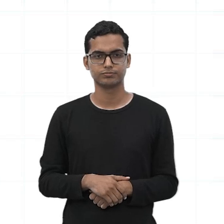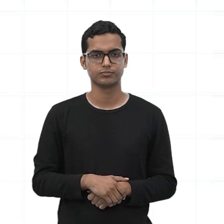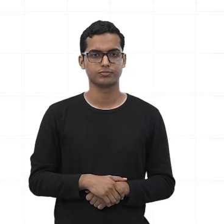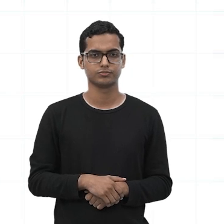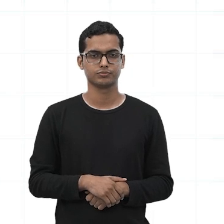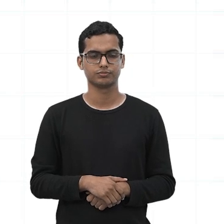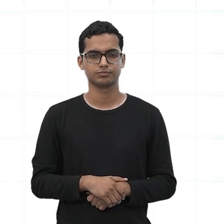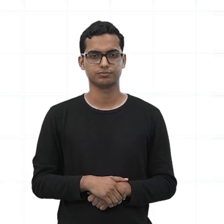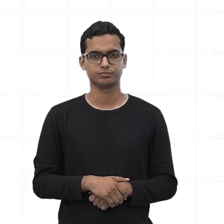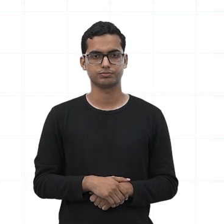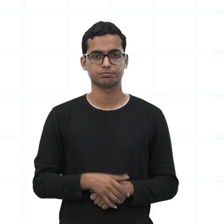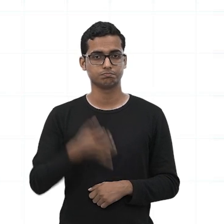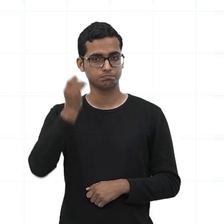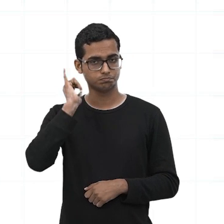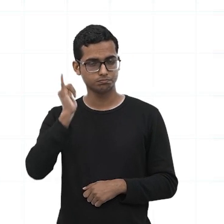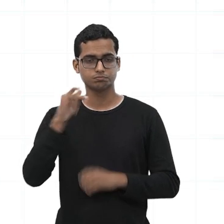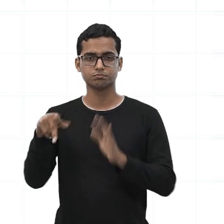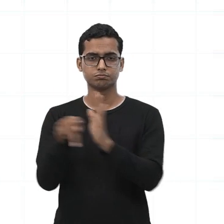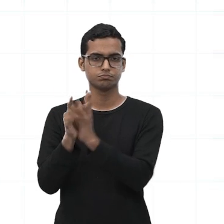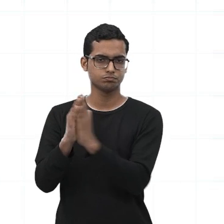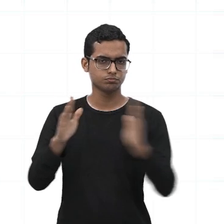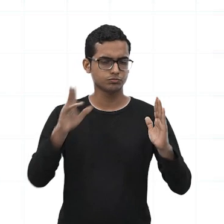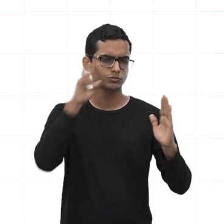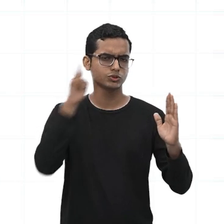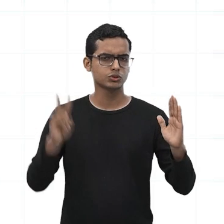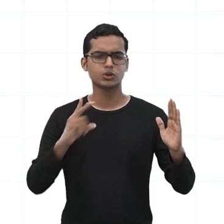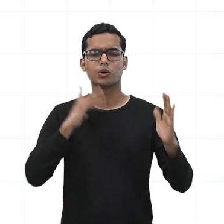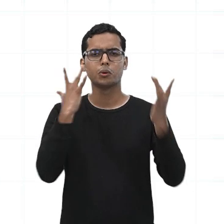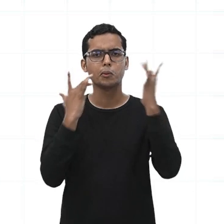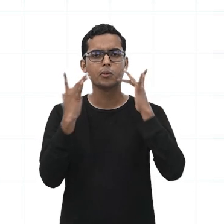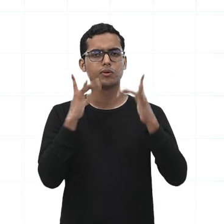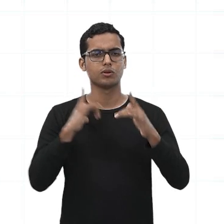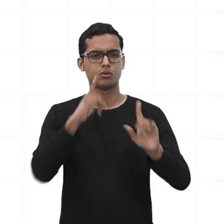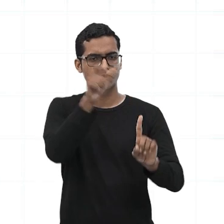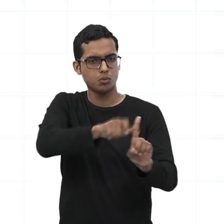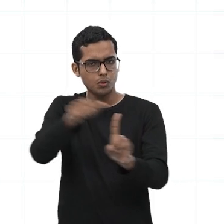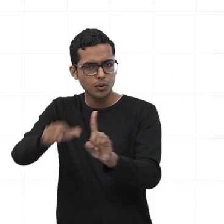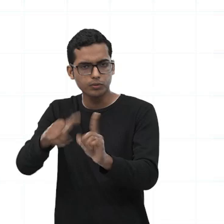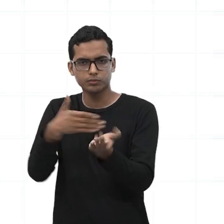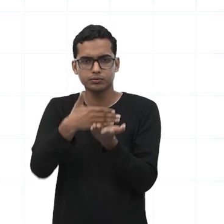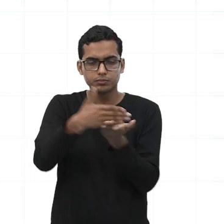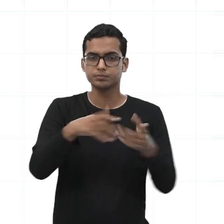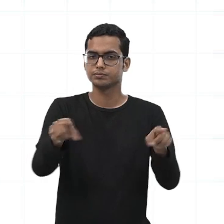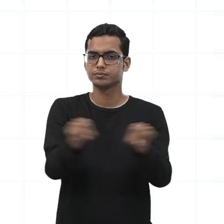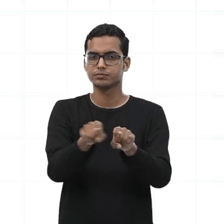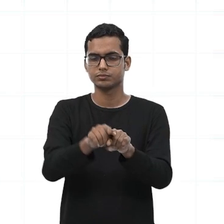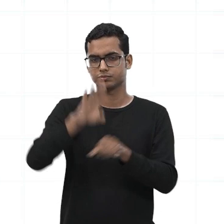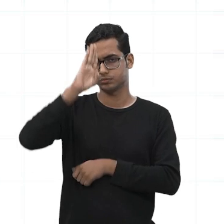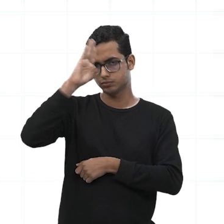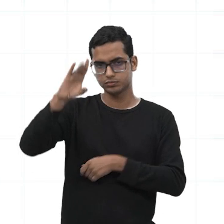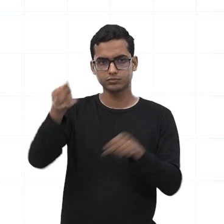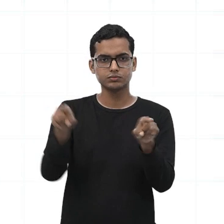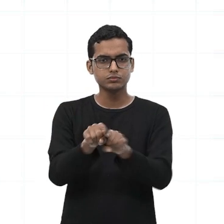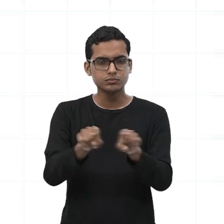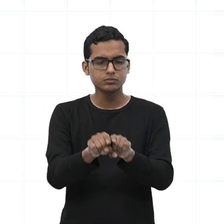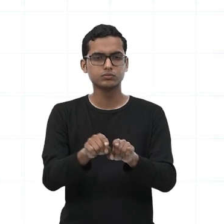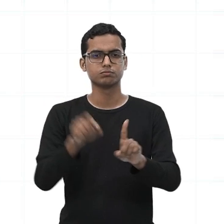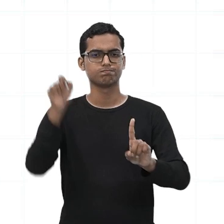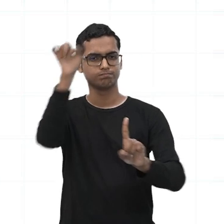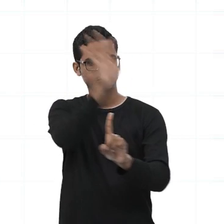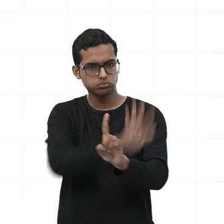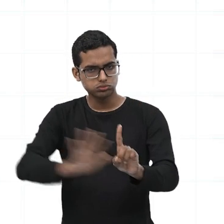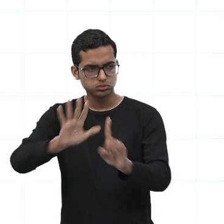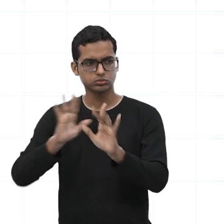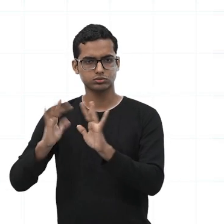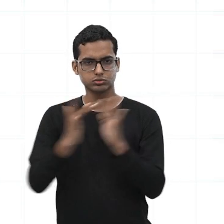o enredo no teatro geralmente envolve a introdução dos personagens principais, a configuração do